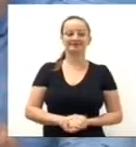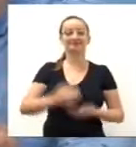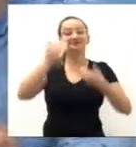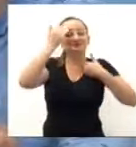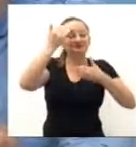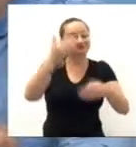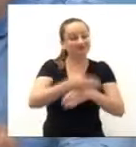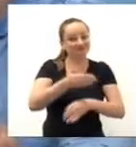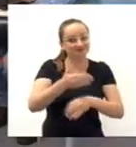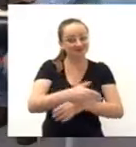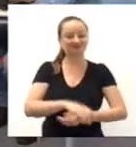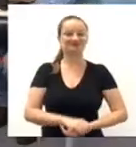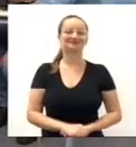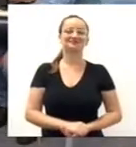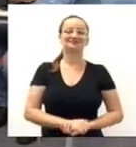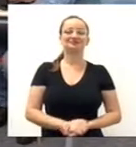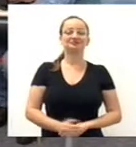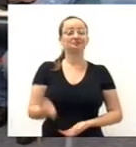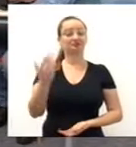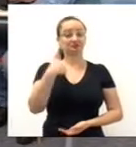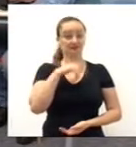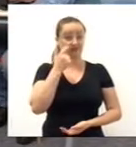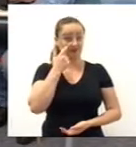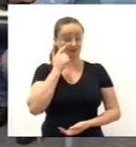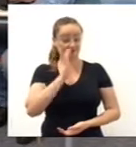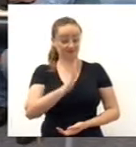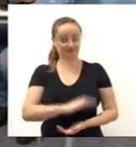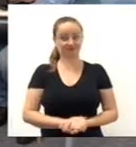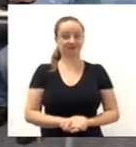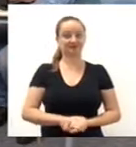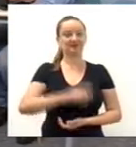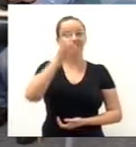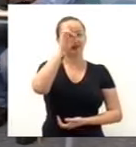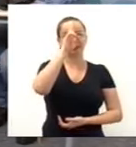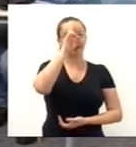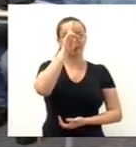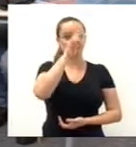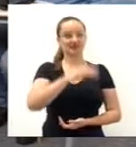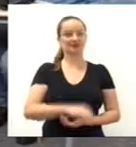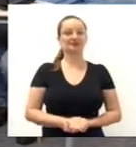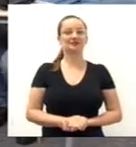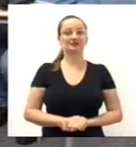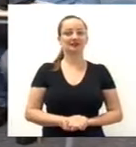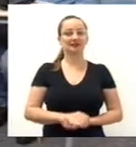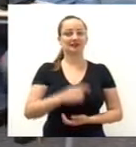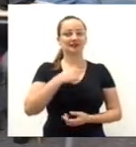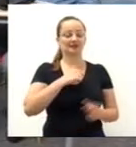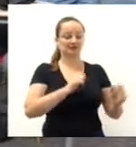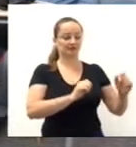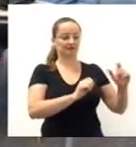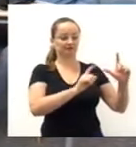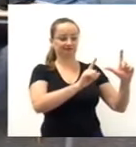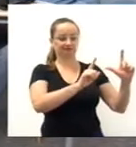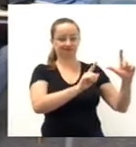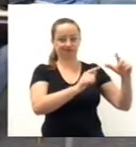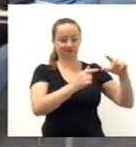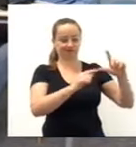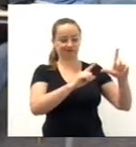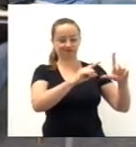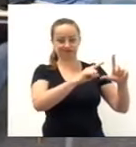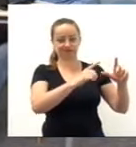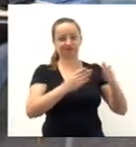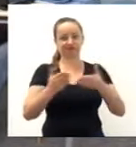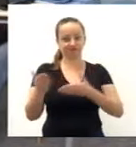pela participação de vocês. Vamos lá, pessoal. Então aqui, lembrando, eu tenho os dois triângulos, né? Aqui